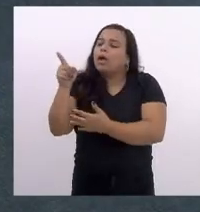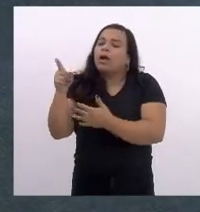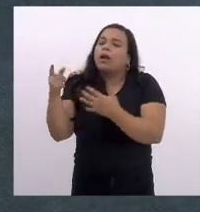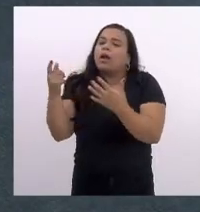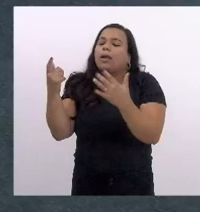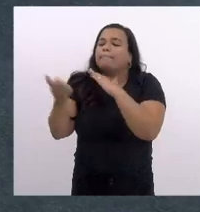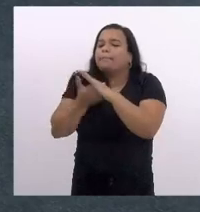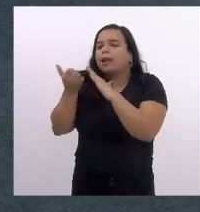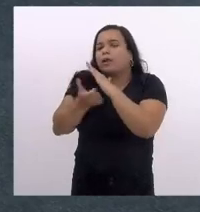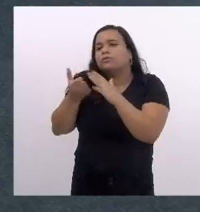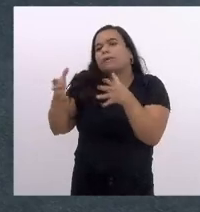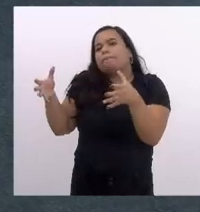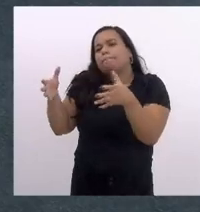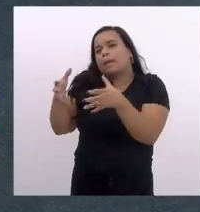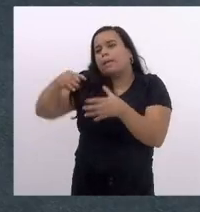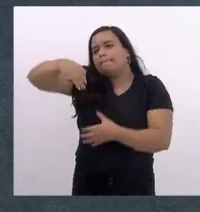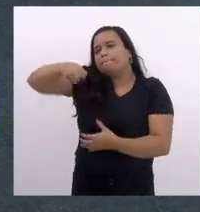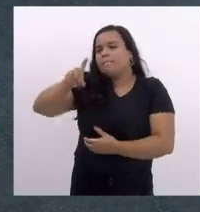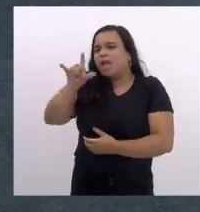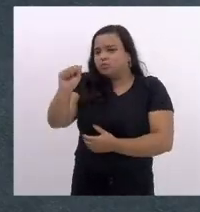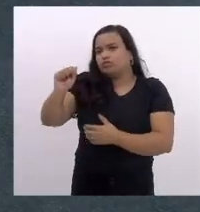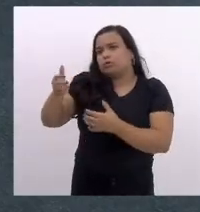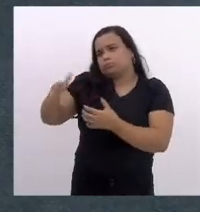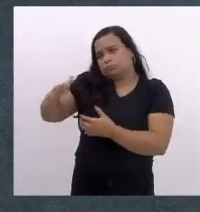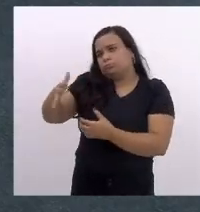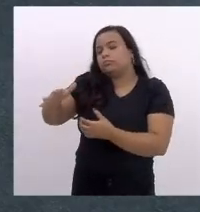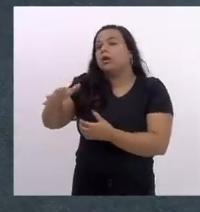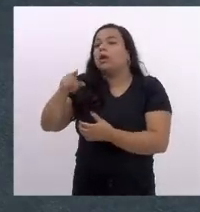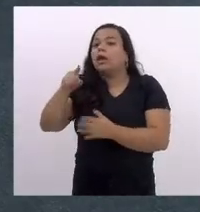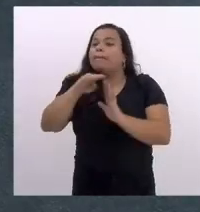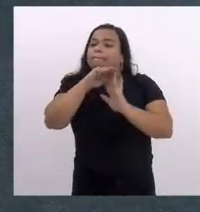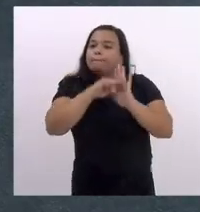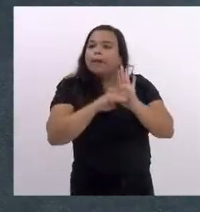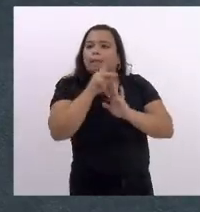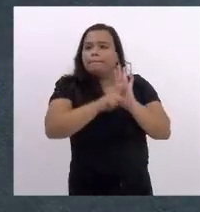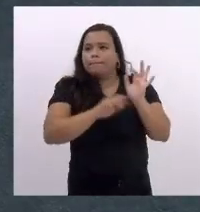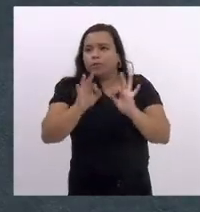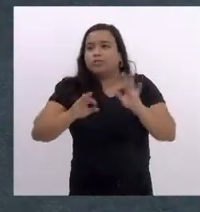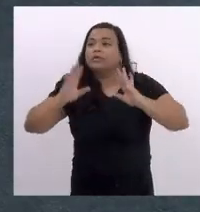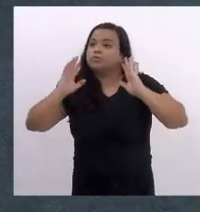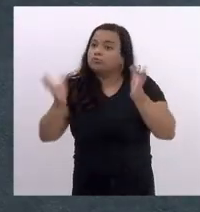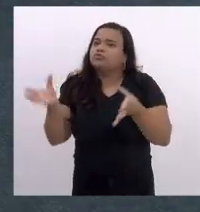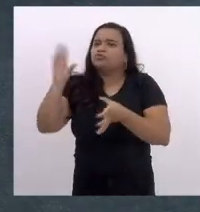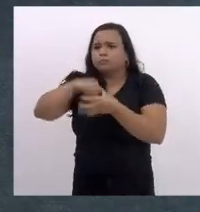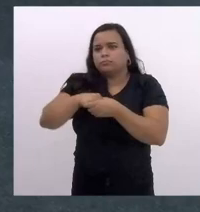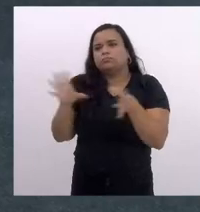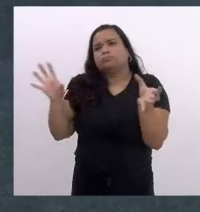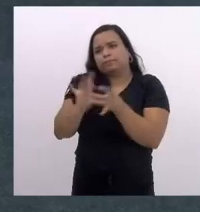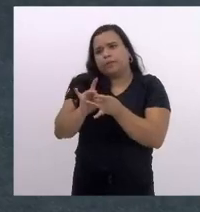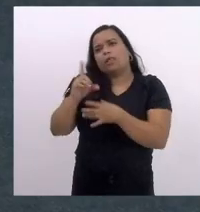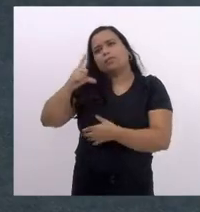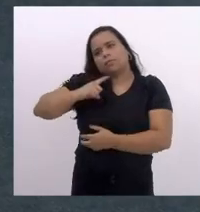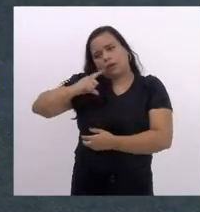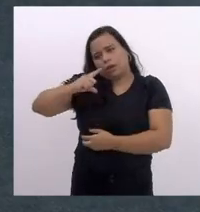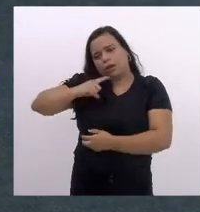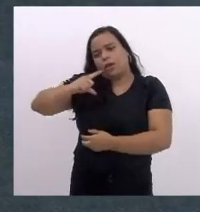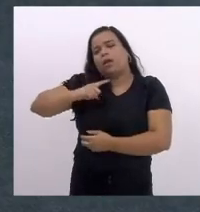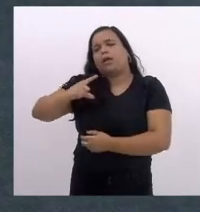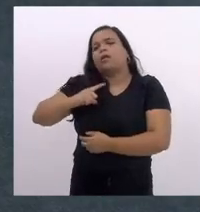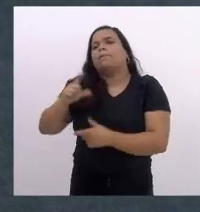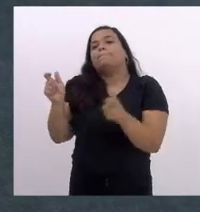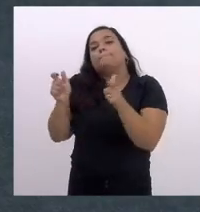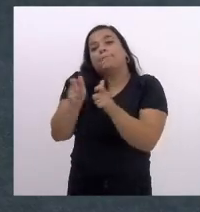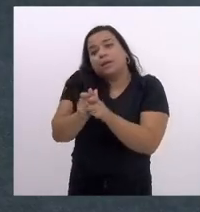O projeto Supera Rio já compreende as pequenas e microempresas. As